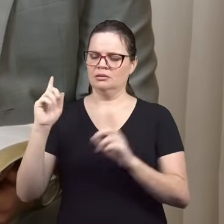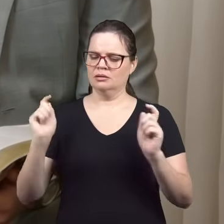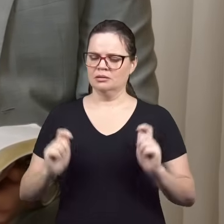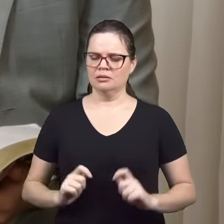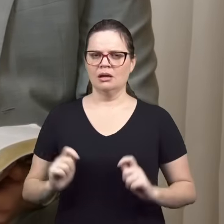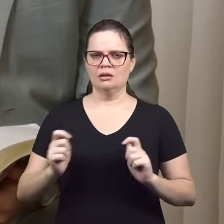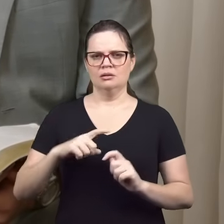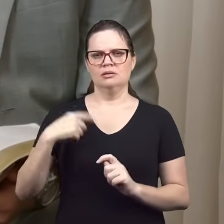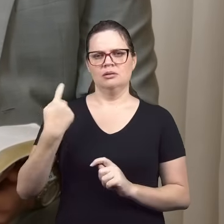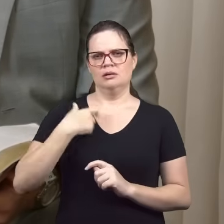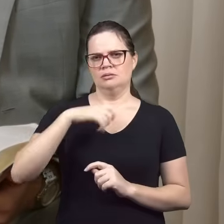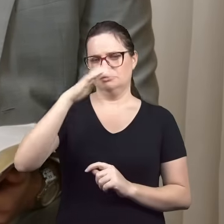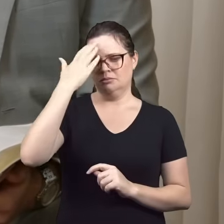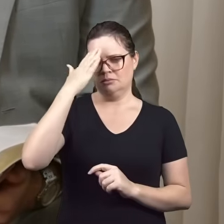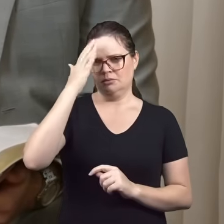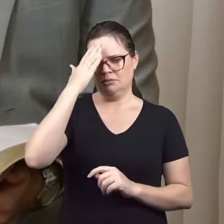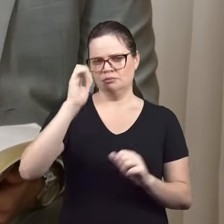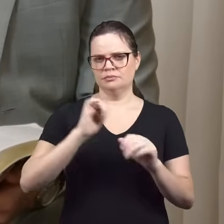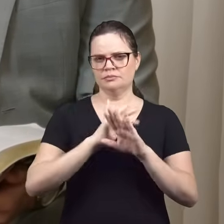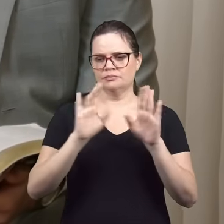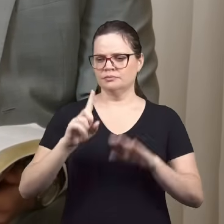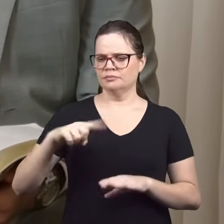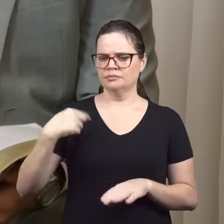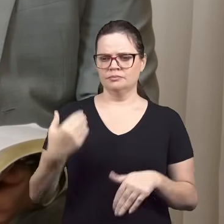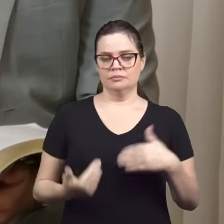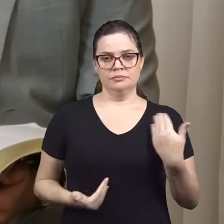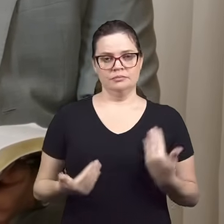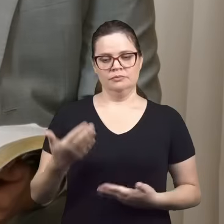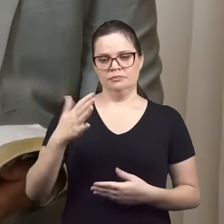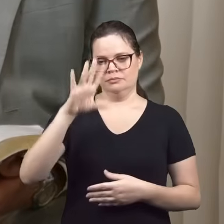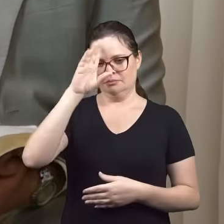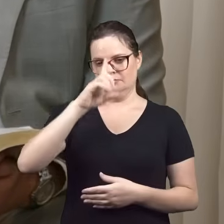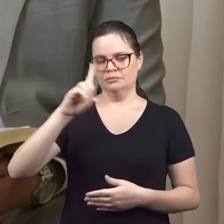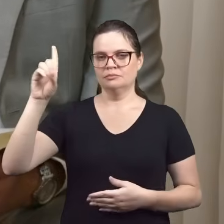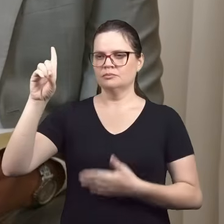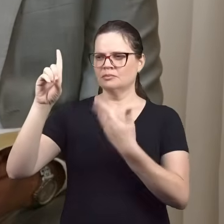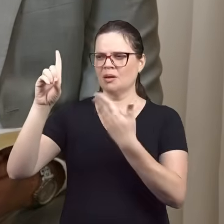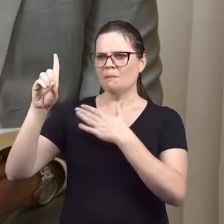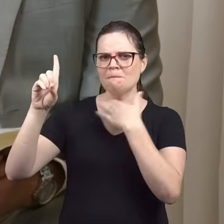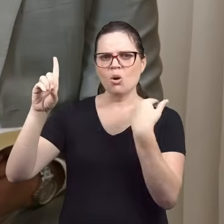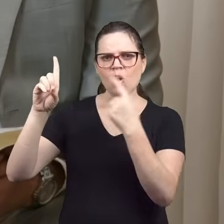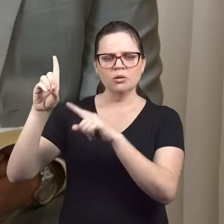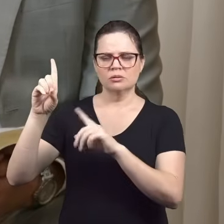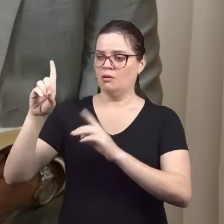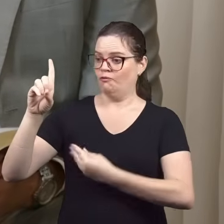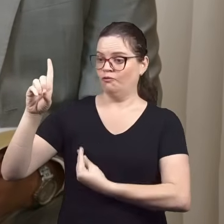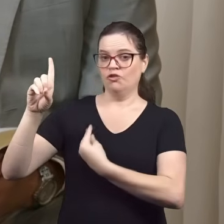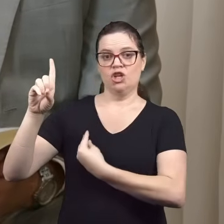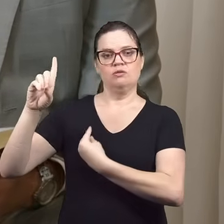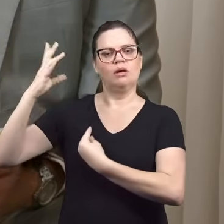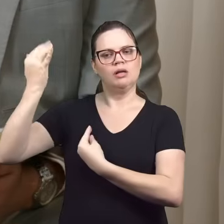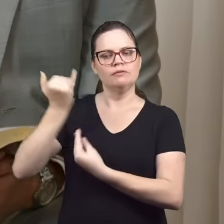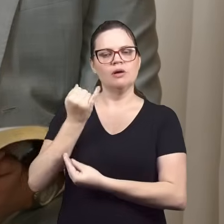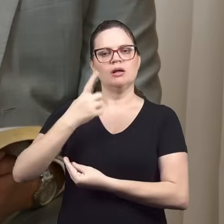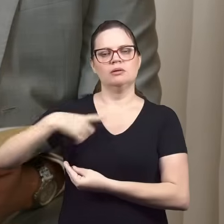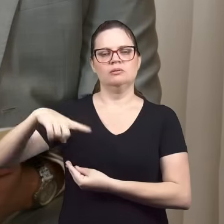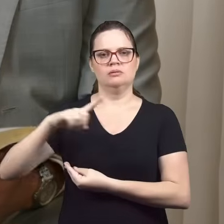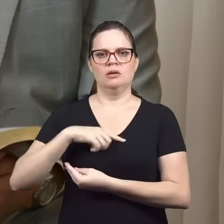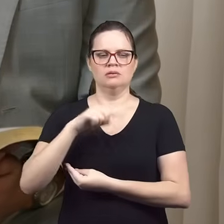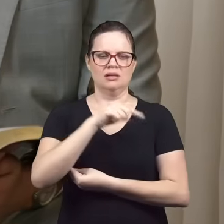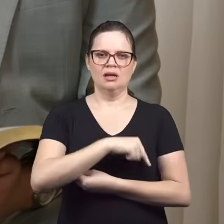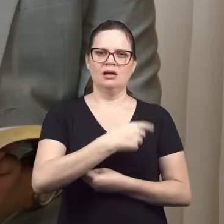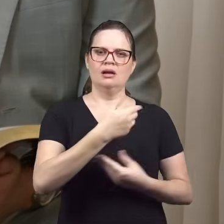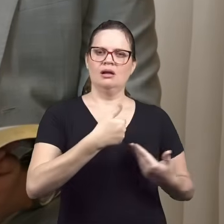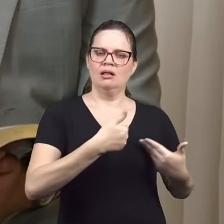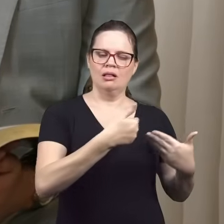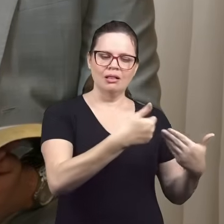sabemos que nós não servimos a um Deus que está morto, mas o Senhor está vivo nas nossas vidas, e diante dessas ofertas nós